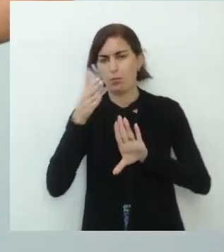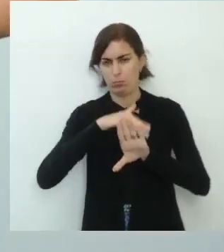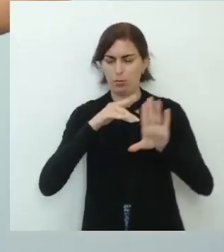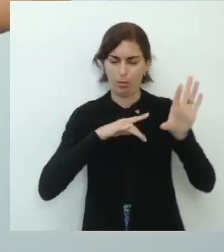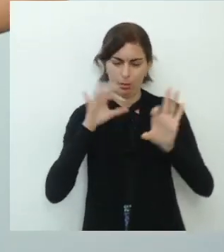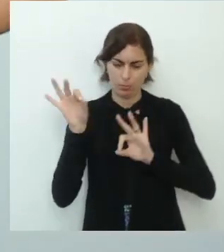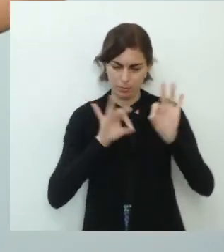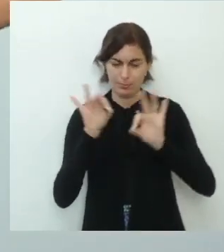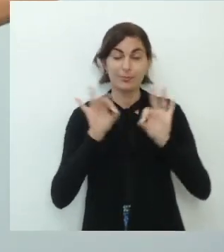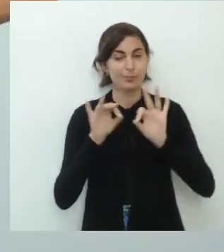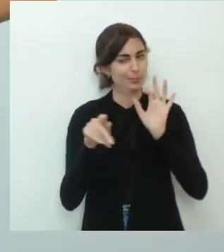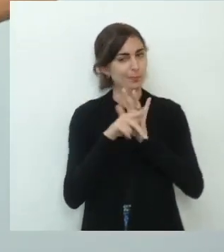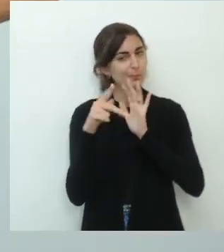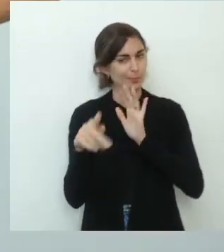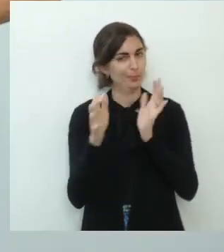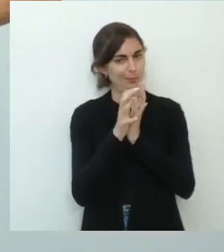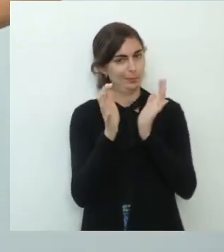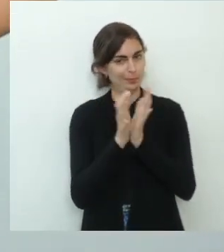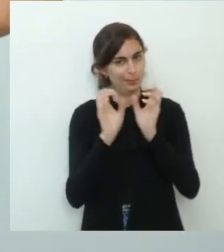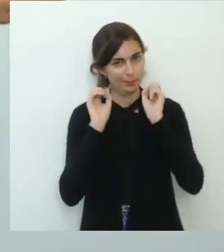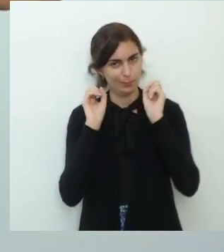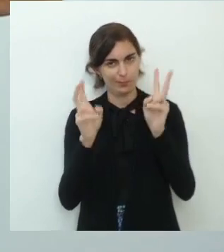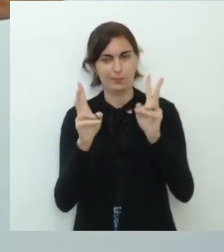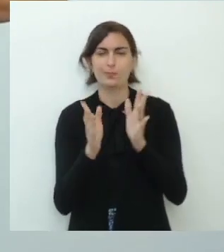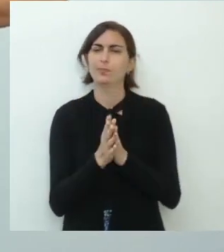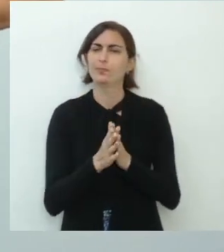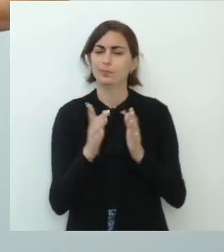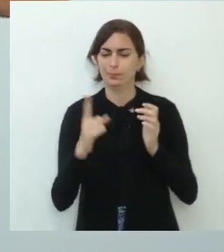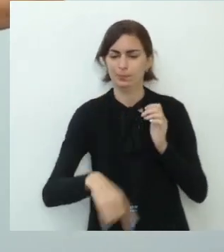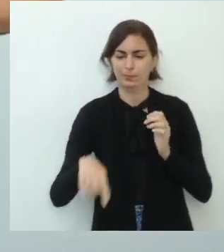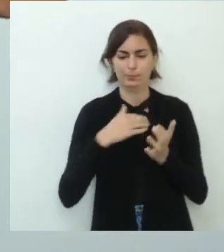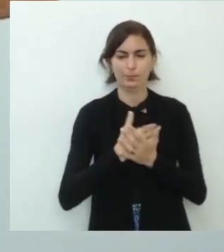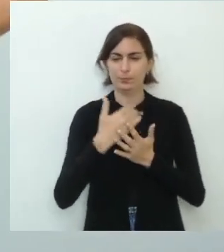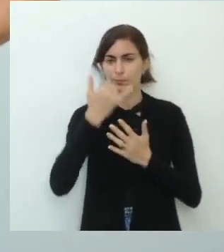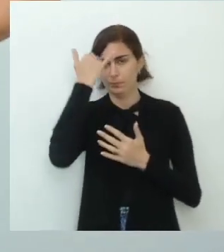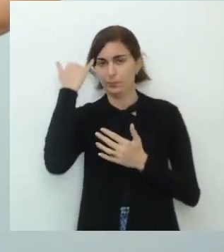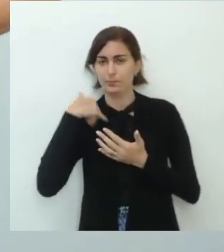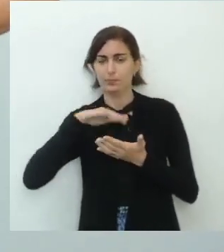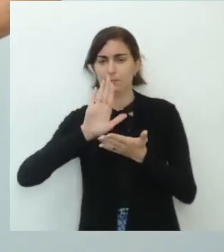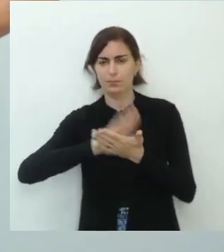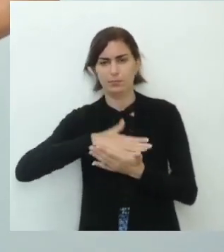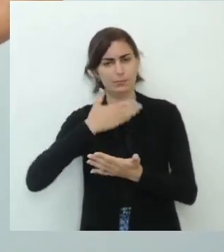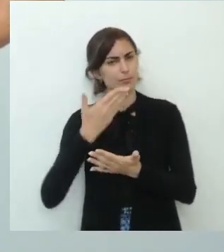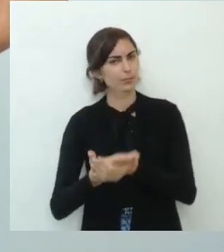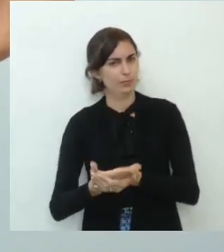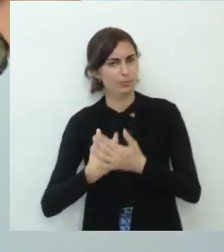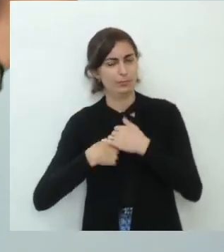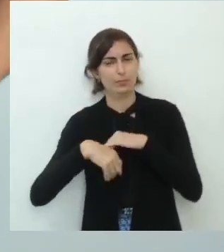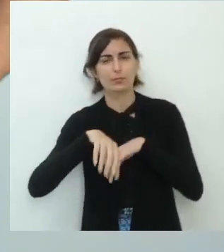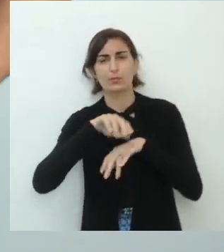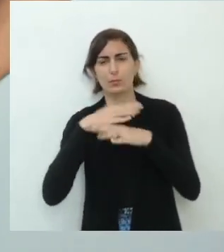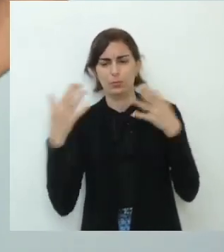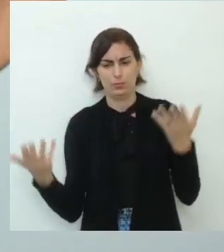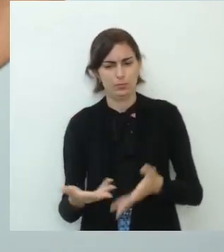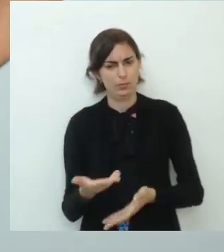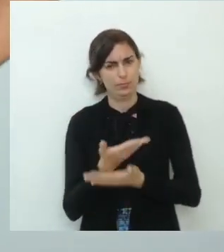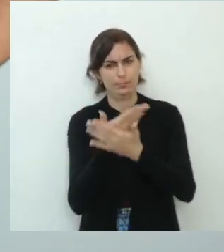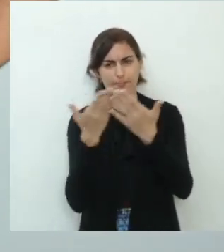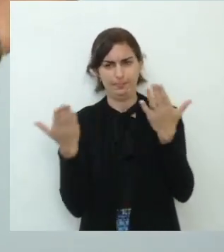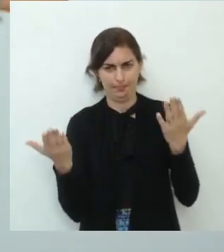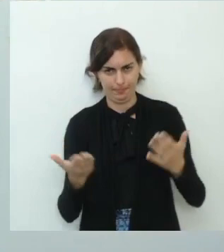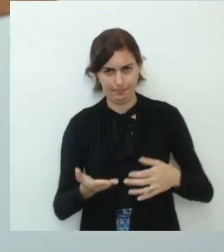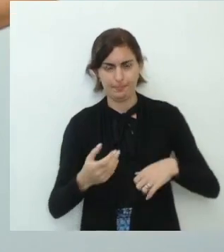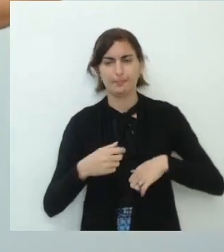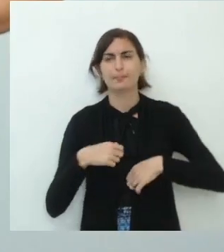faz parte da nossa equipe, ok? E nós vamos estar com a Isabela, que está fazendo a transcrição ao vivo para você agora, nesse exato